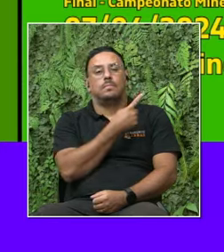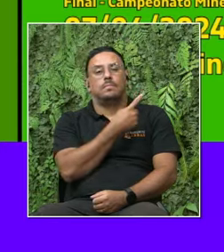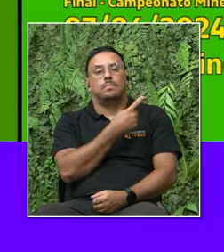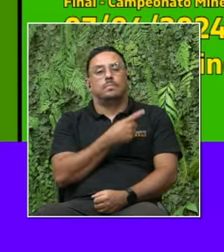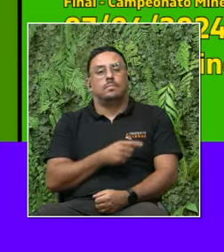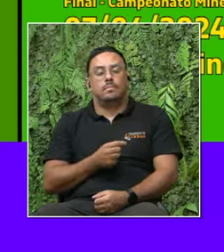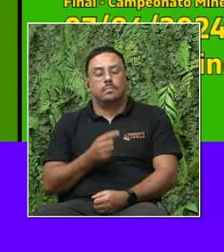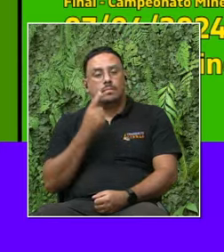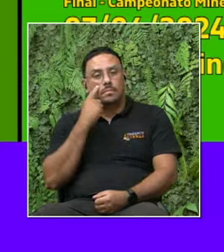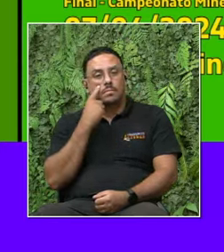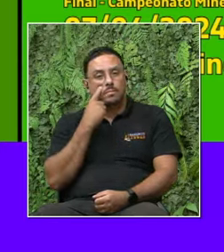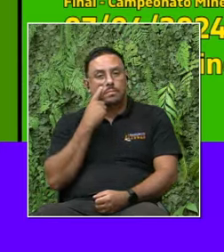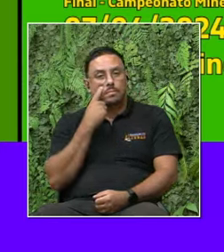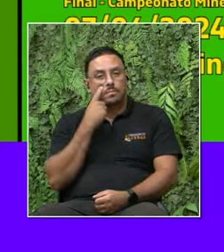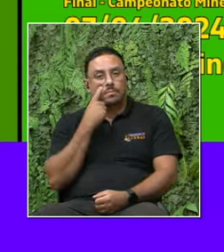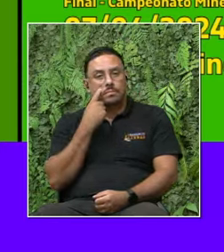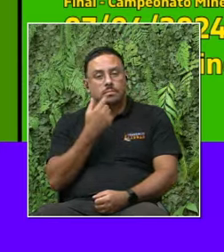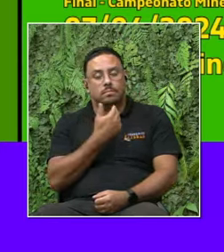galal